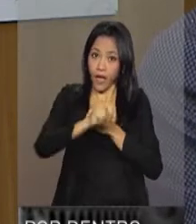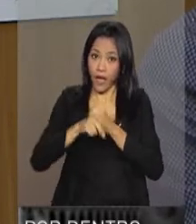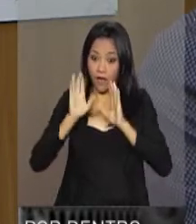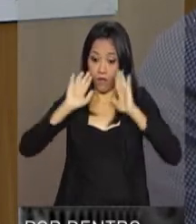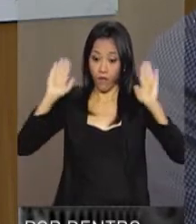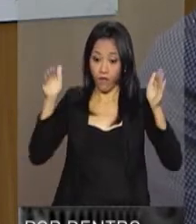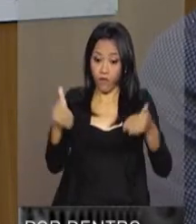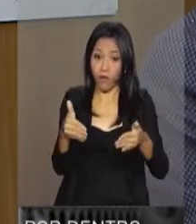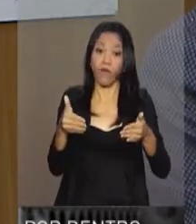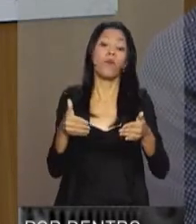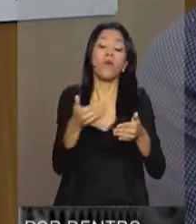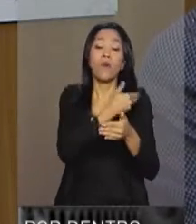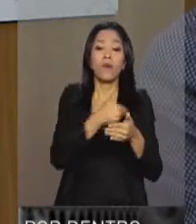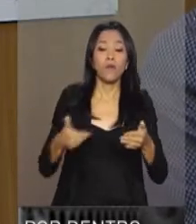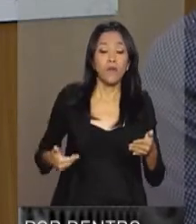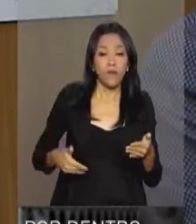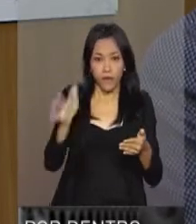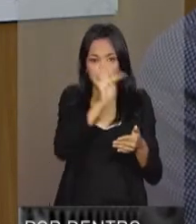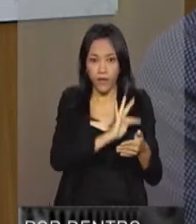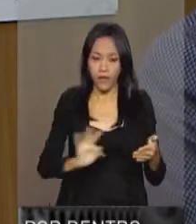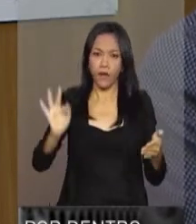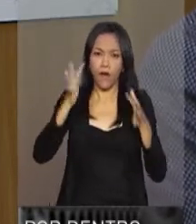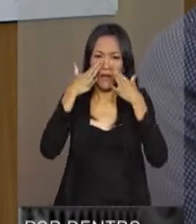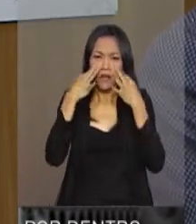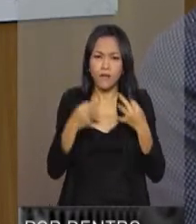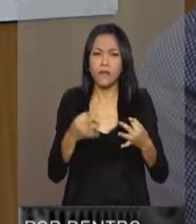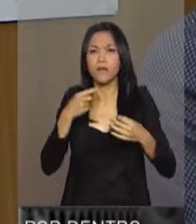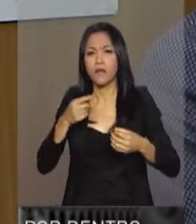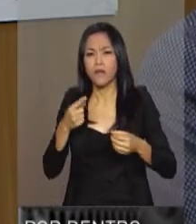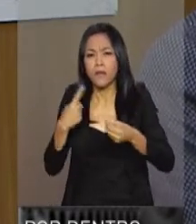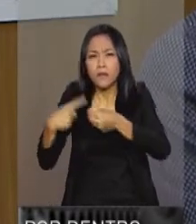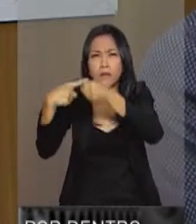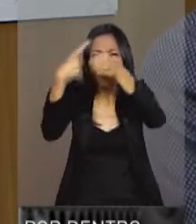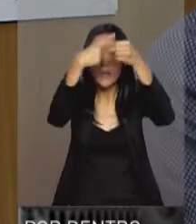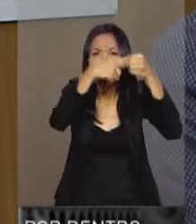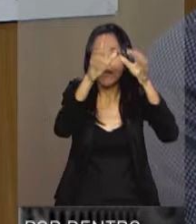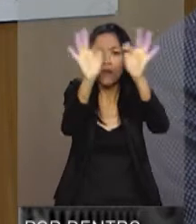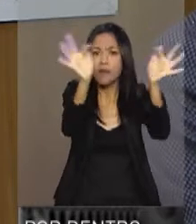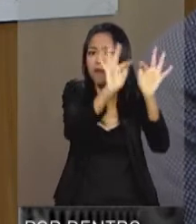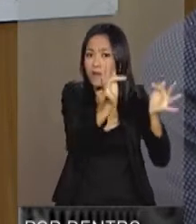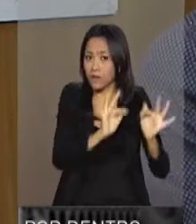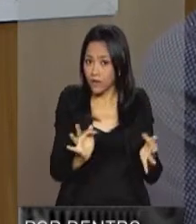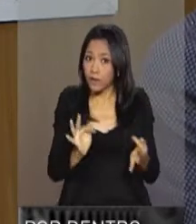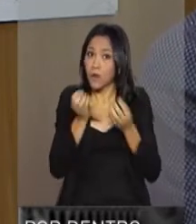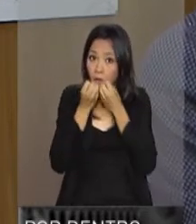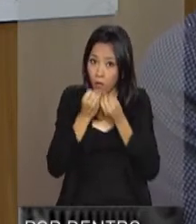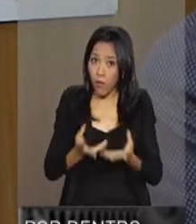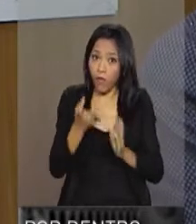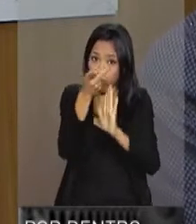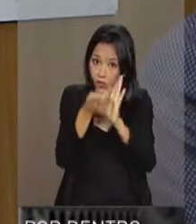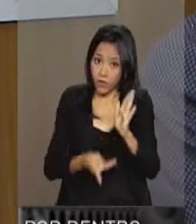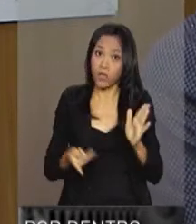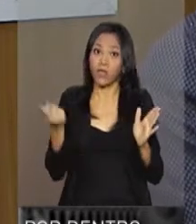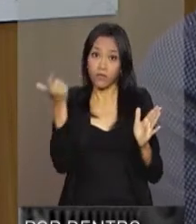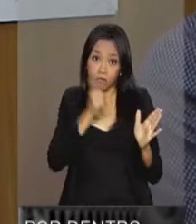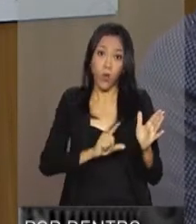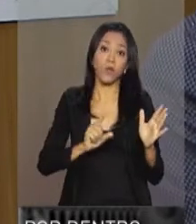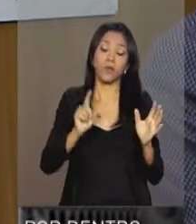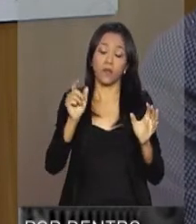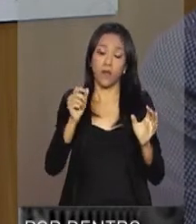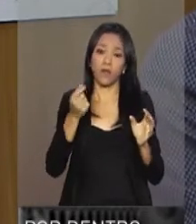tratar especialmente os pequenos e médios municípios que o bom planejamento com bons projetos conseguiremos realizar